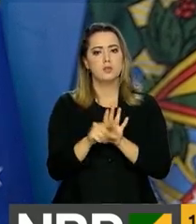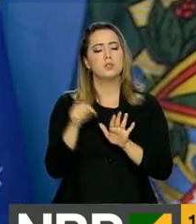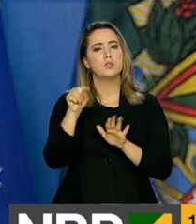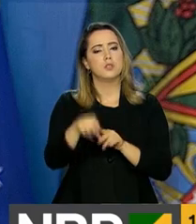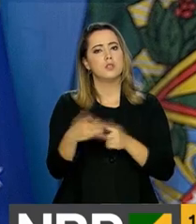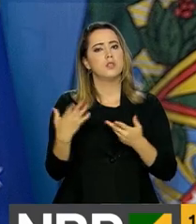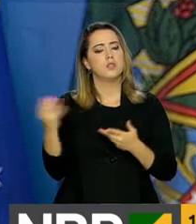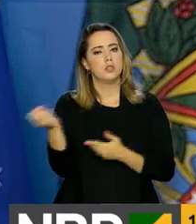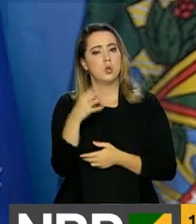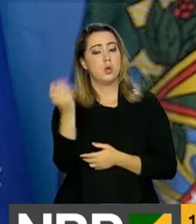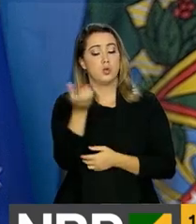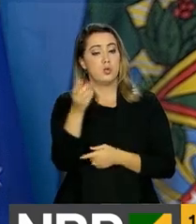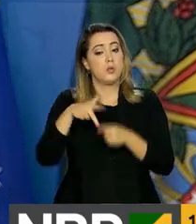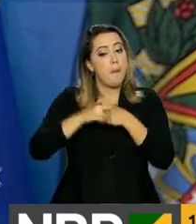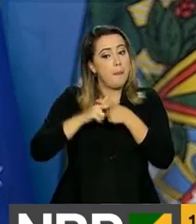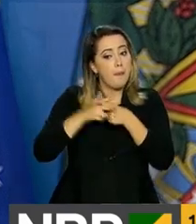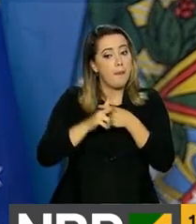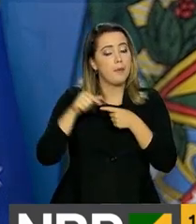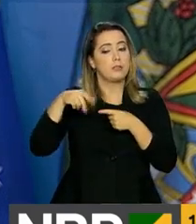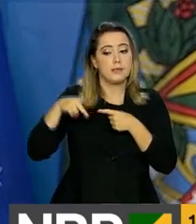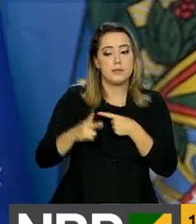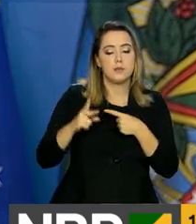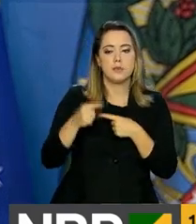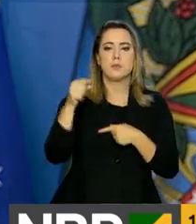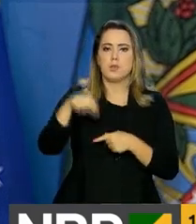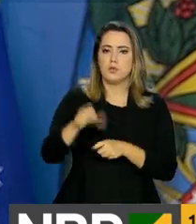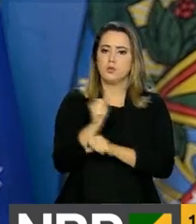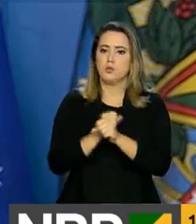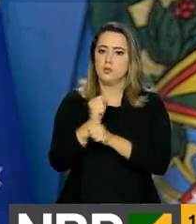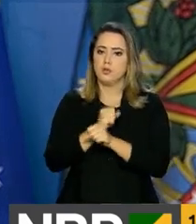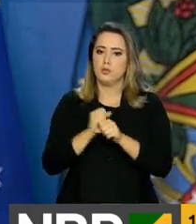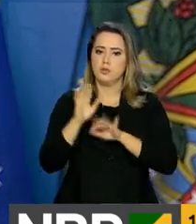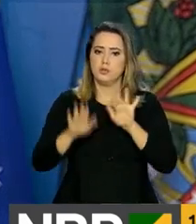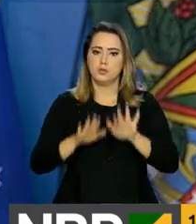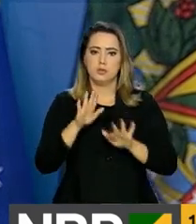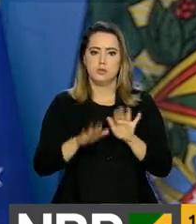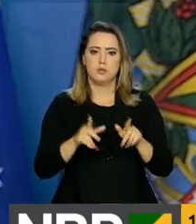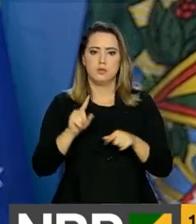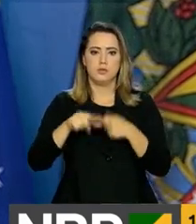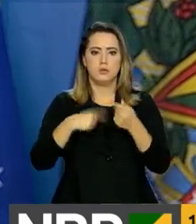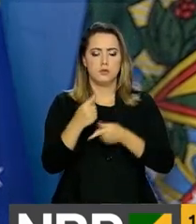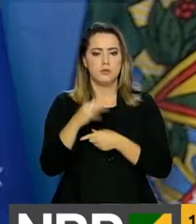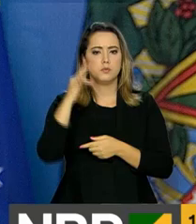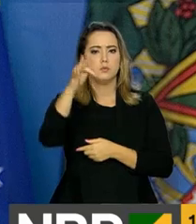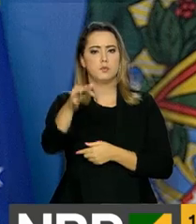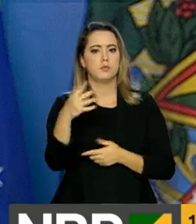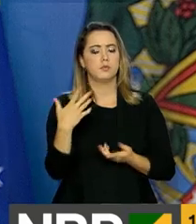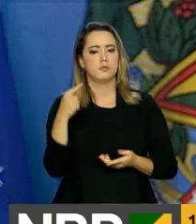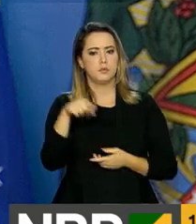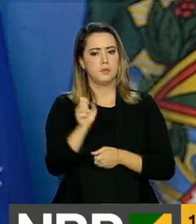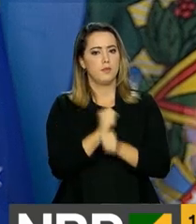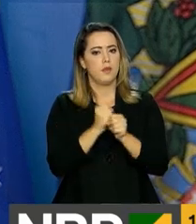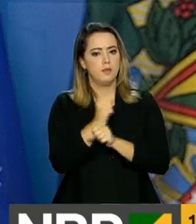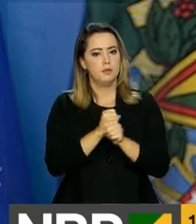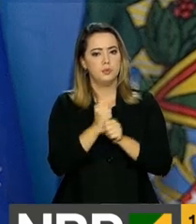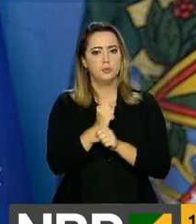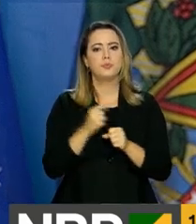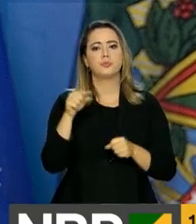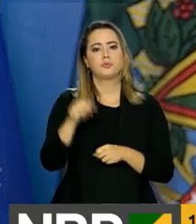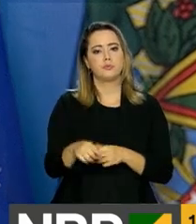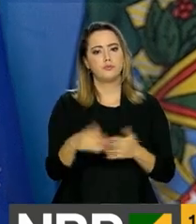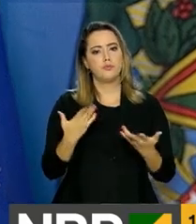adotamos o país até durante este governo não é quem sabe ainda neste ano enfim